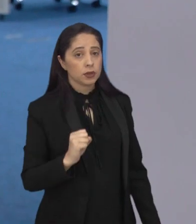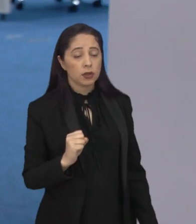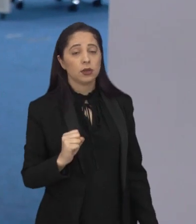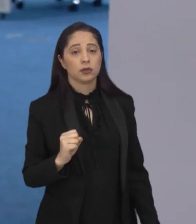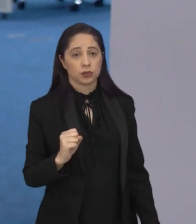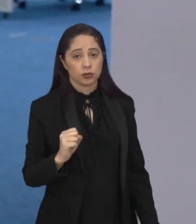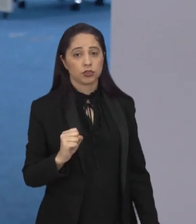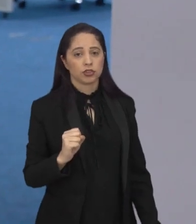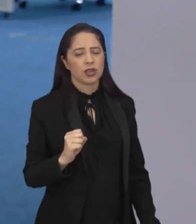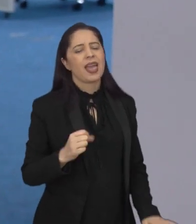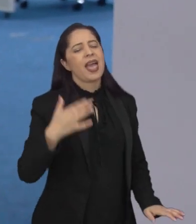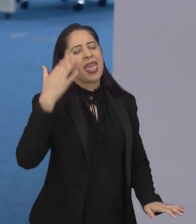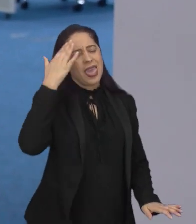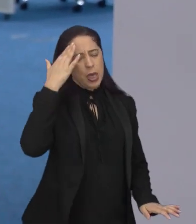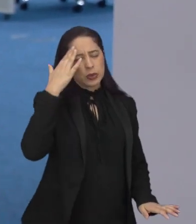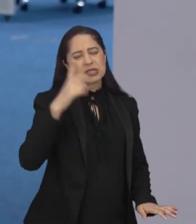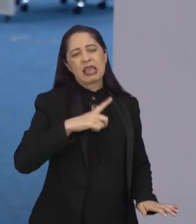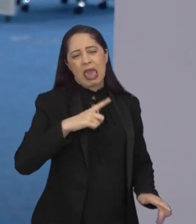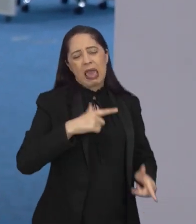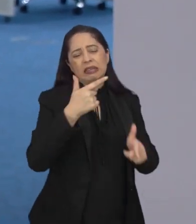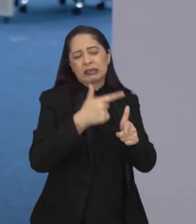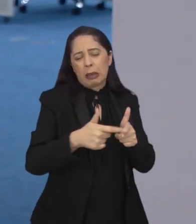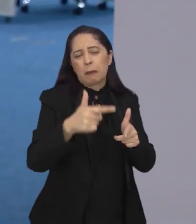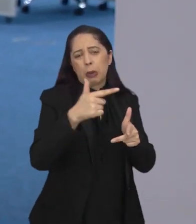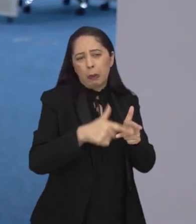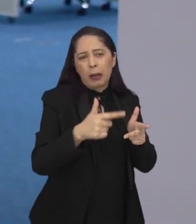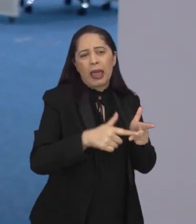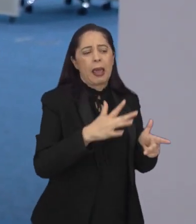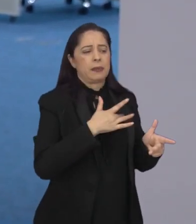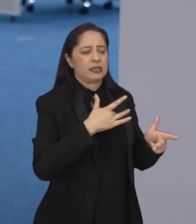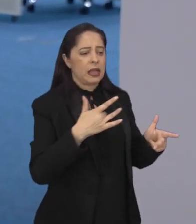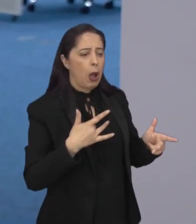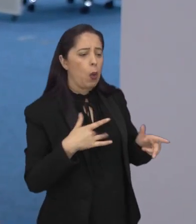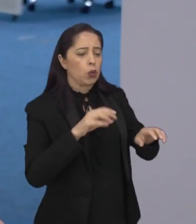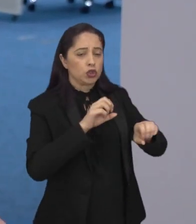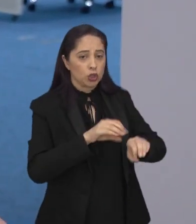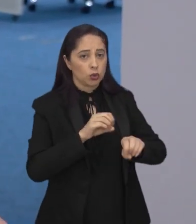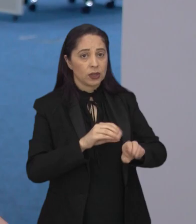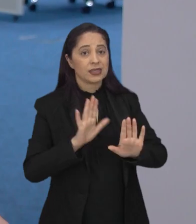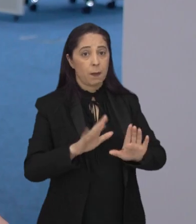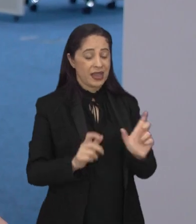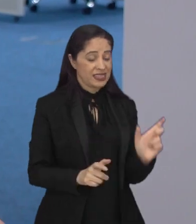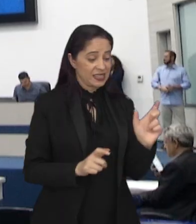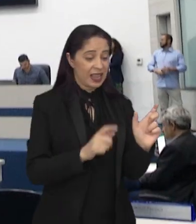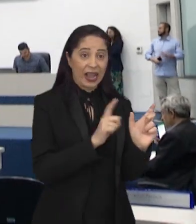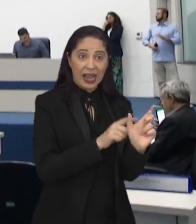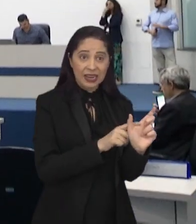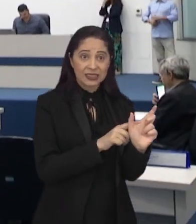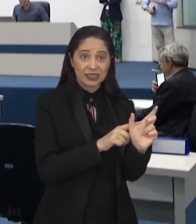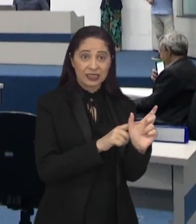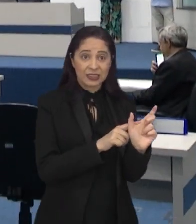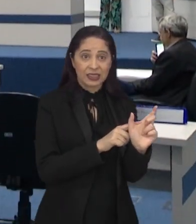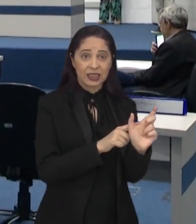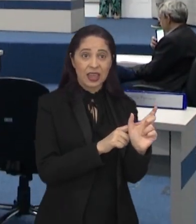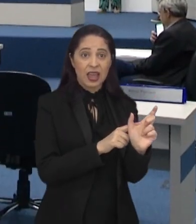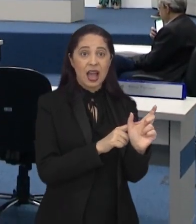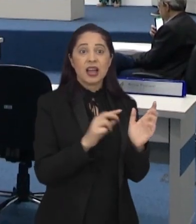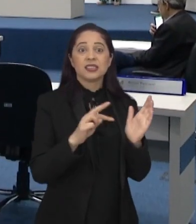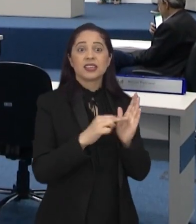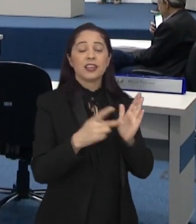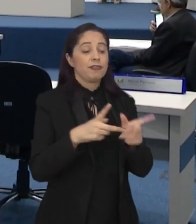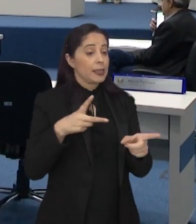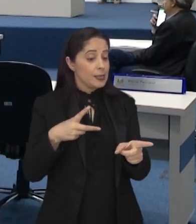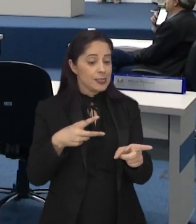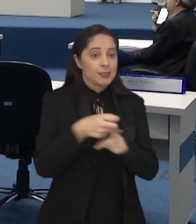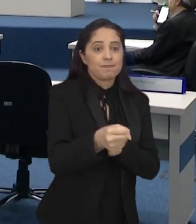avanço. Eu acho que a frente ela tem um papel de ouvir muito a população. A frente parlamentar pode ser